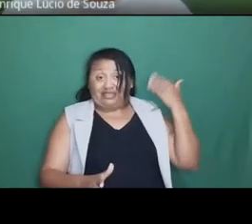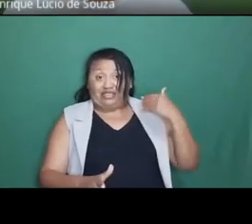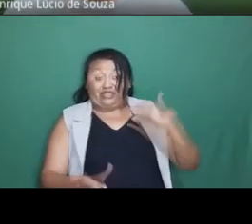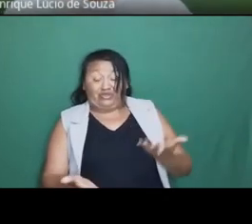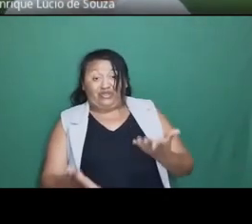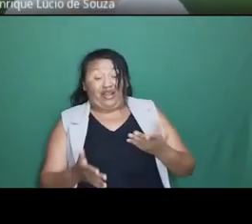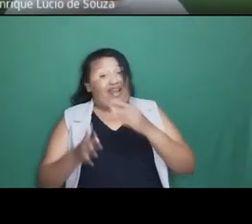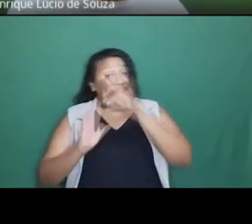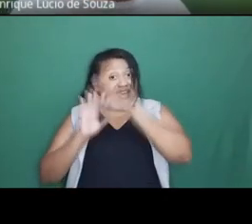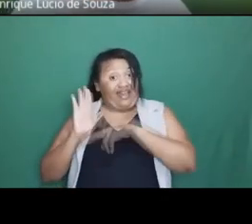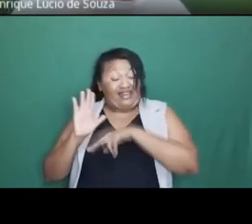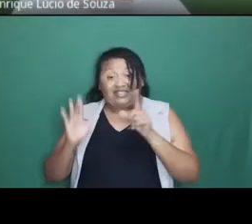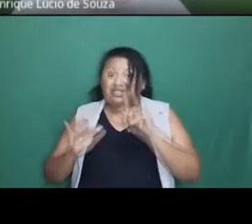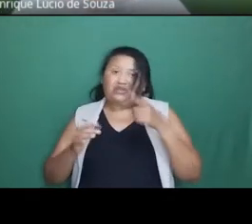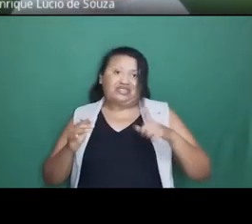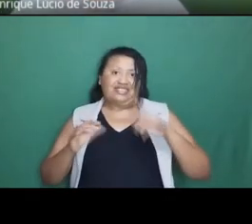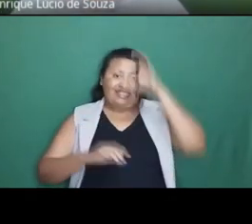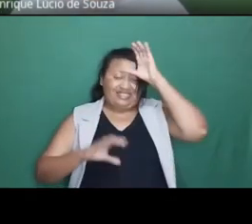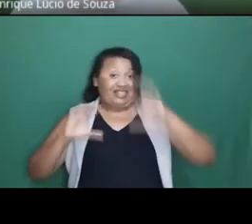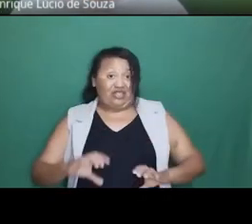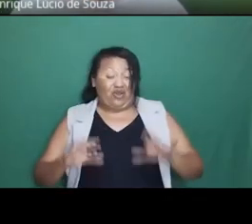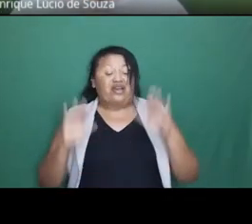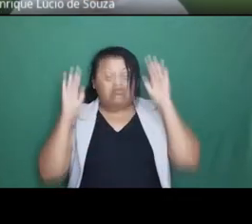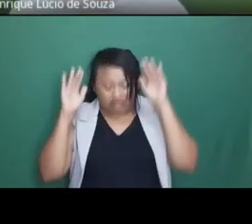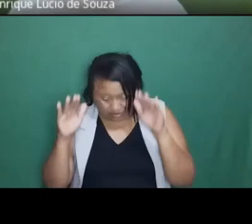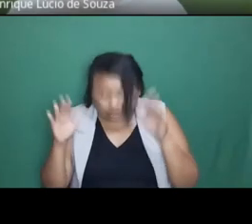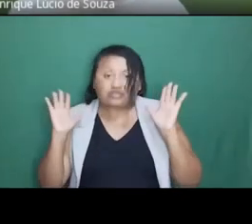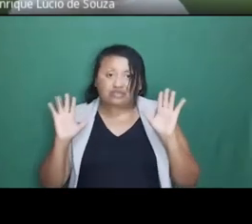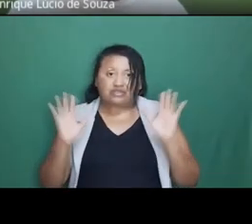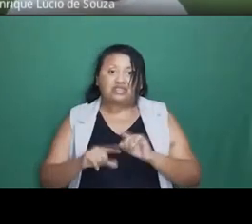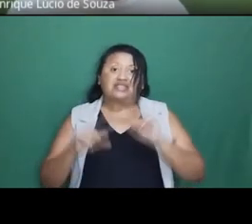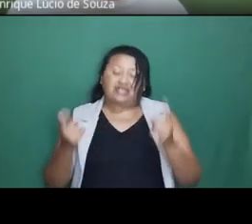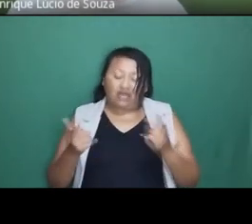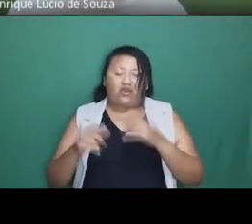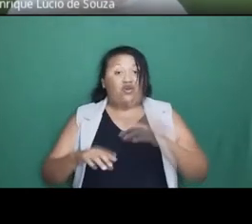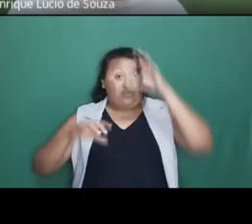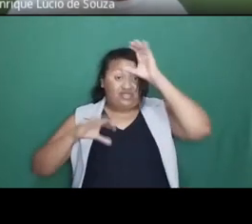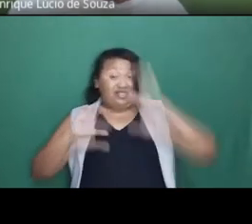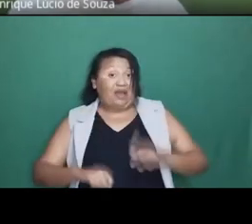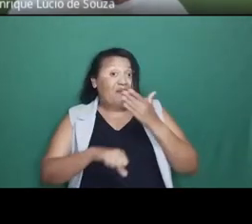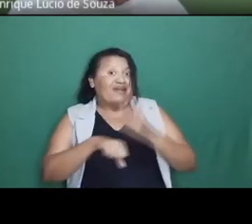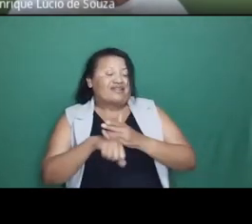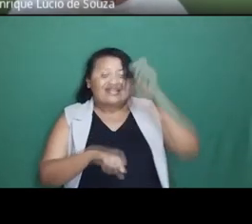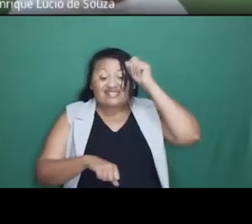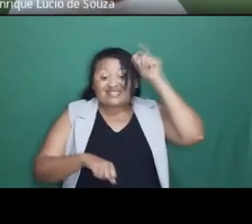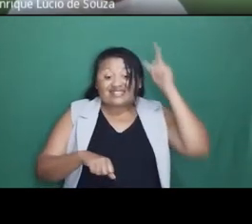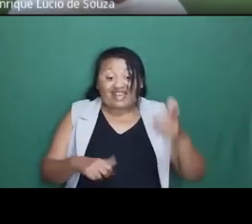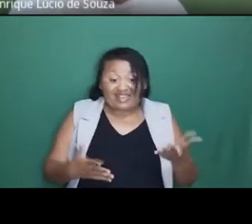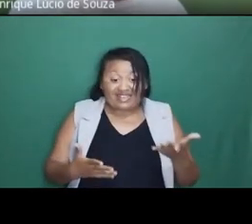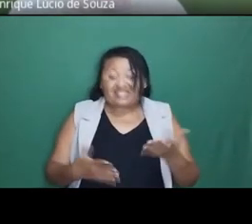era súdito o cidadão como eu já disse vai ser colocado em prática com as ideias